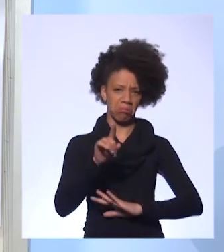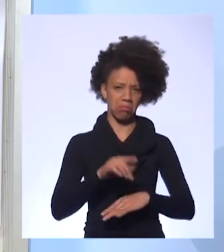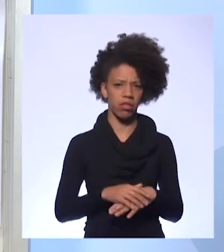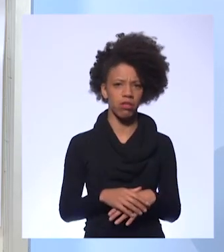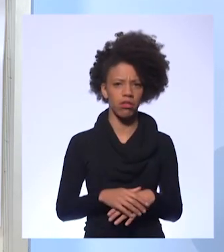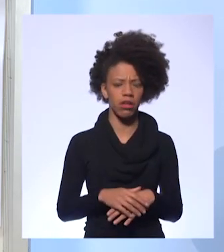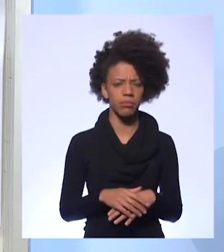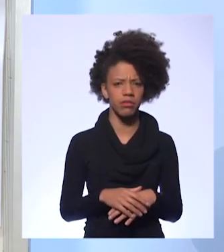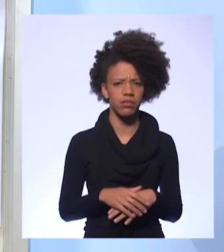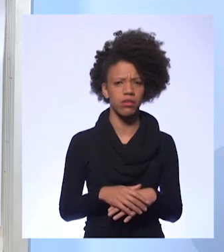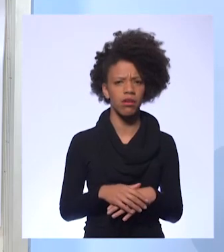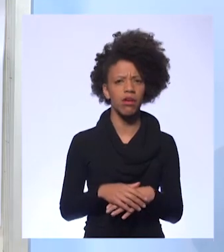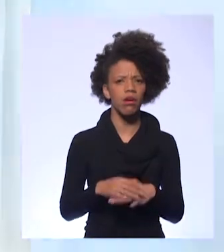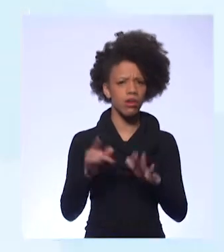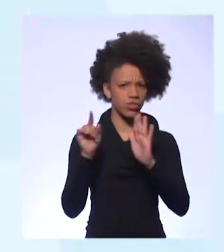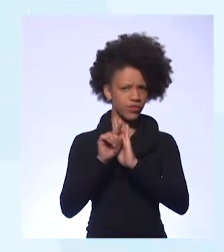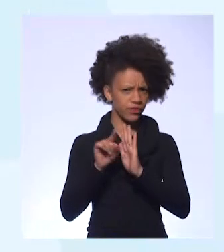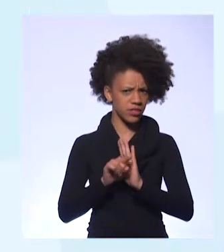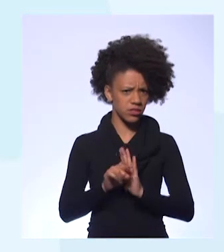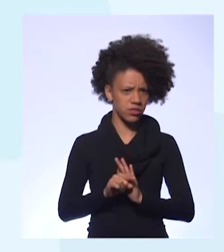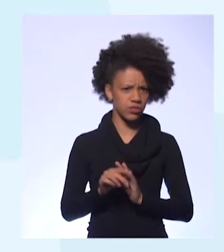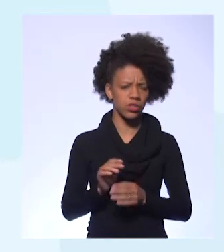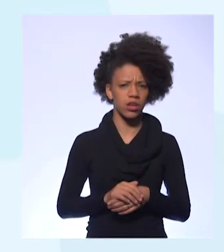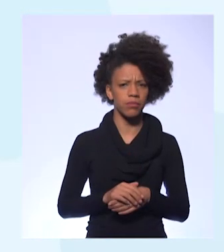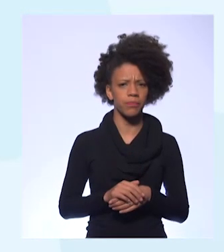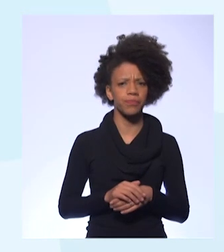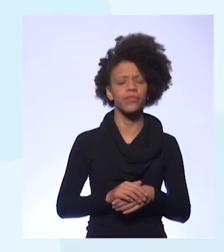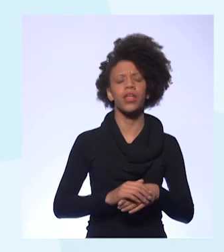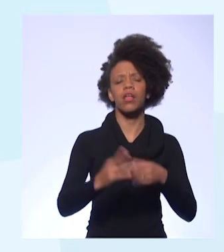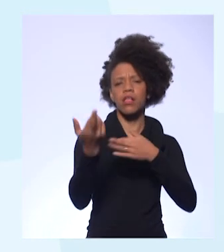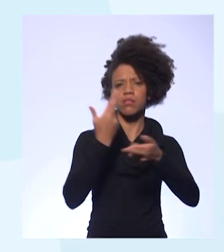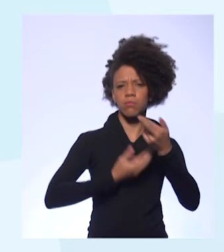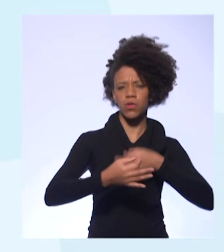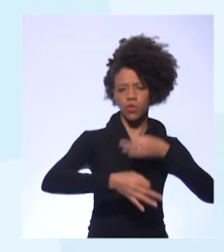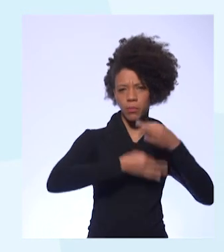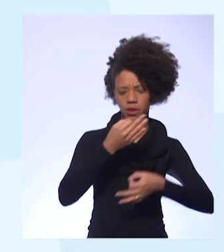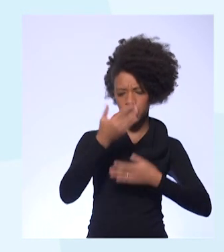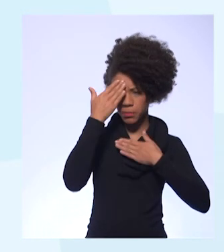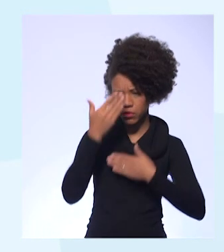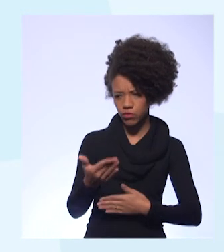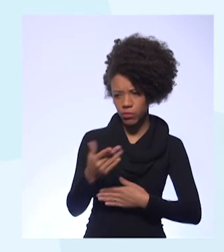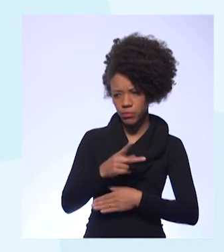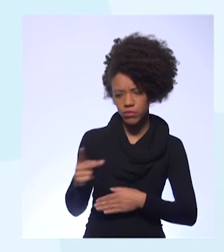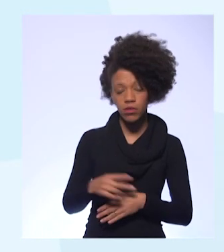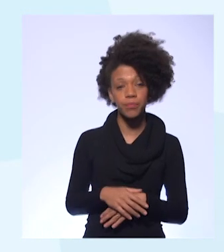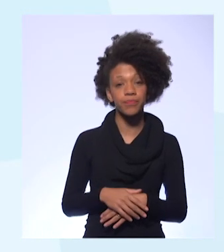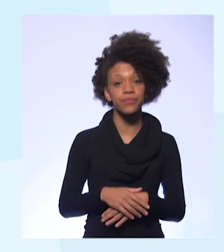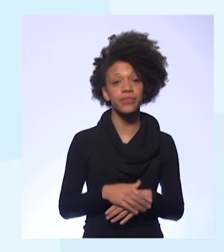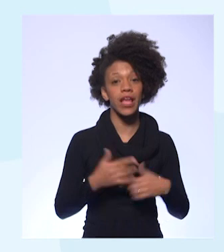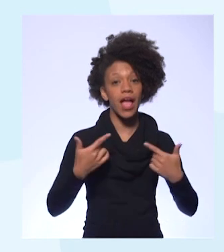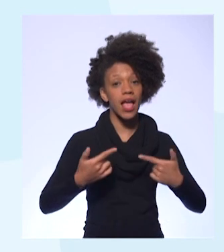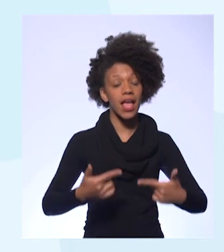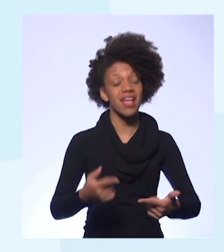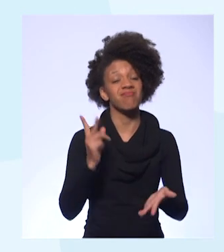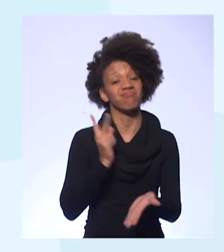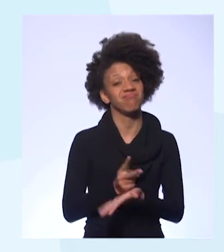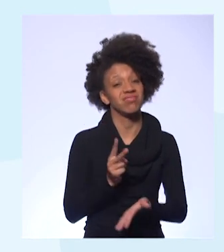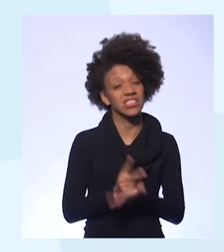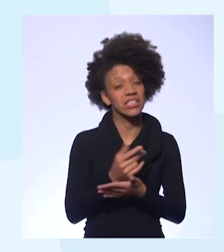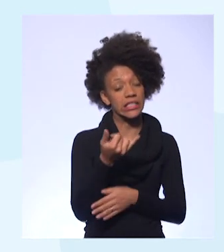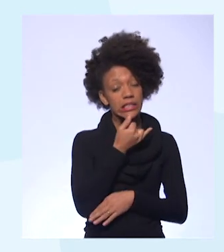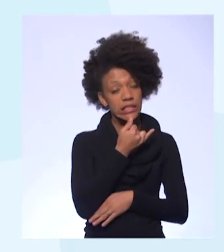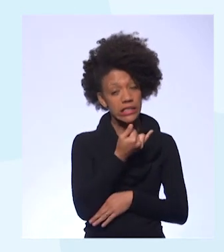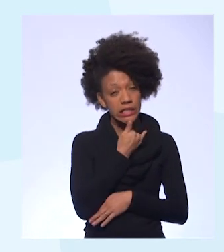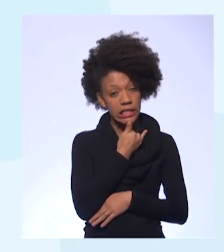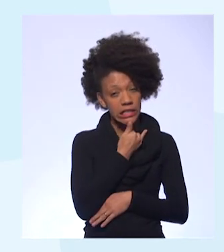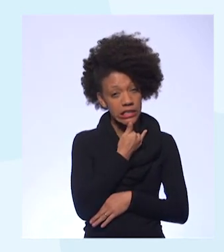procurem nas redes muito obrigada pela atenção do oitavo ano vamos nos pedir para você e vamos sim guerra sempre traz